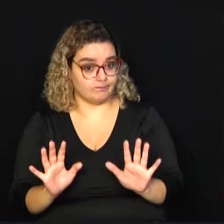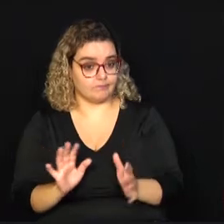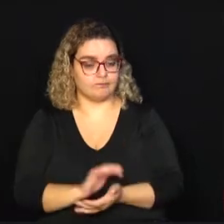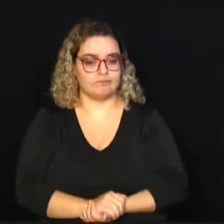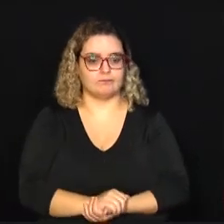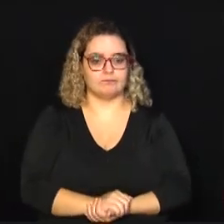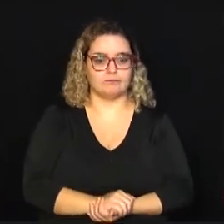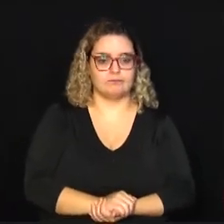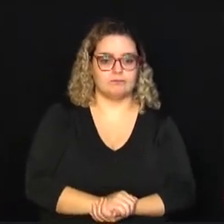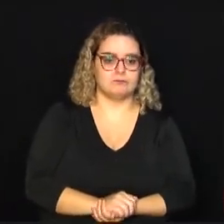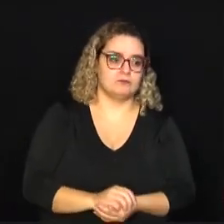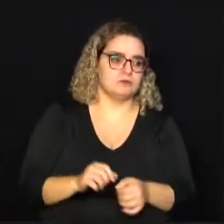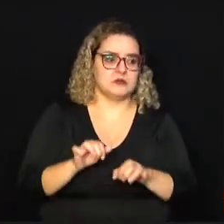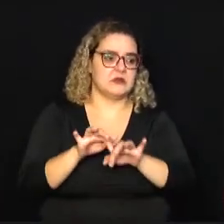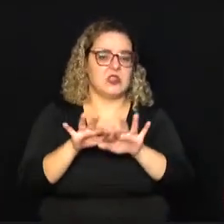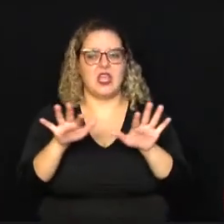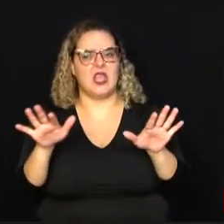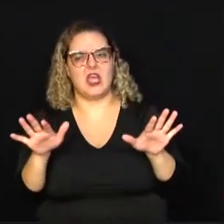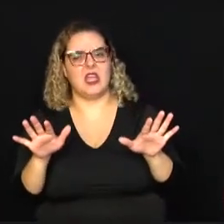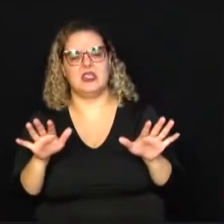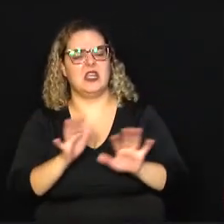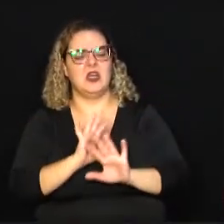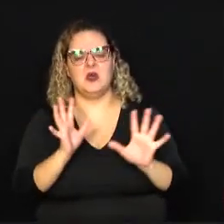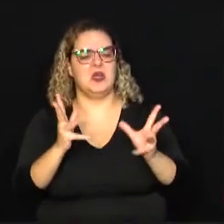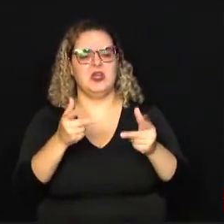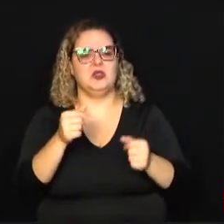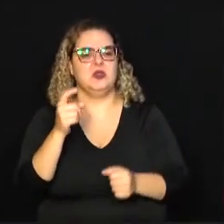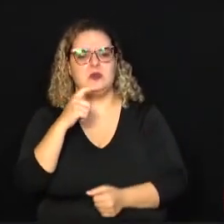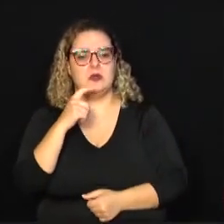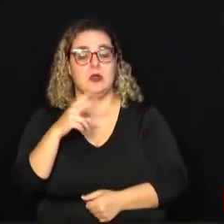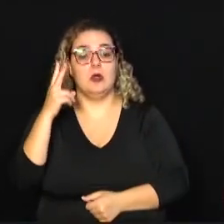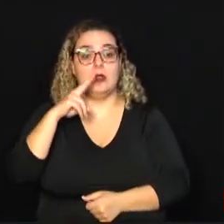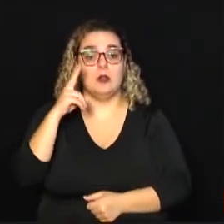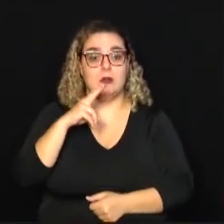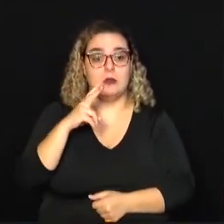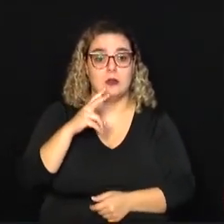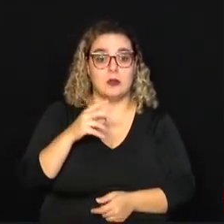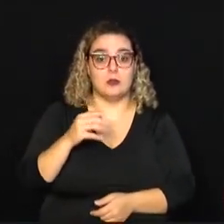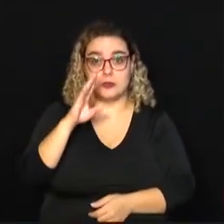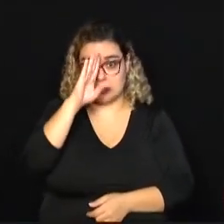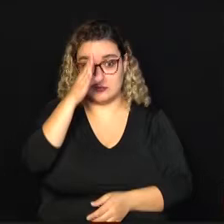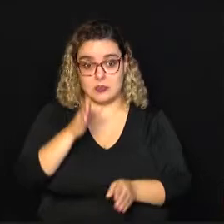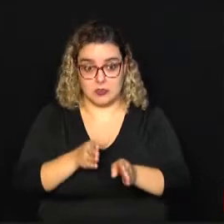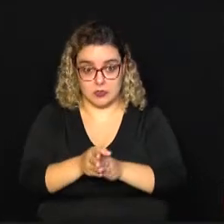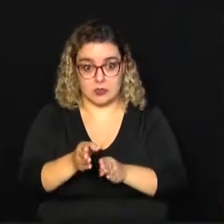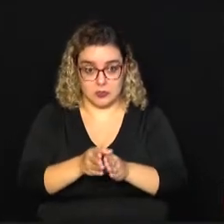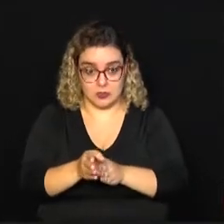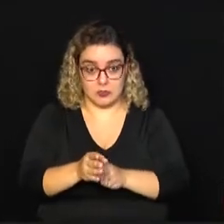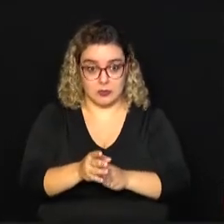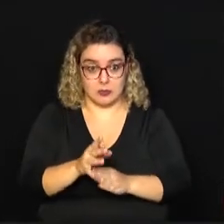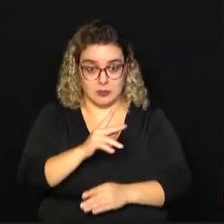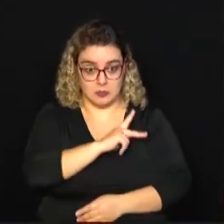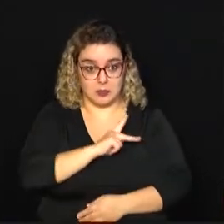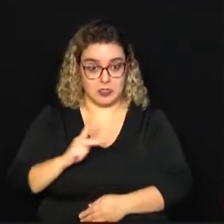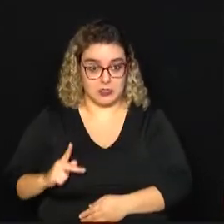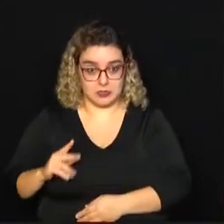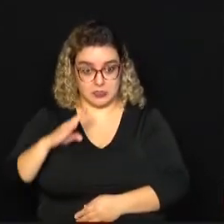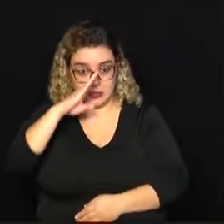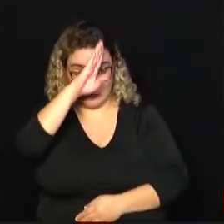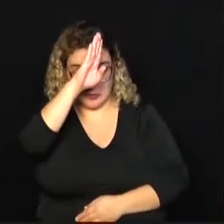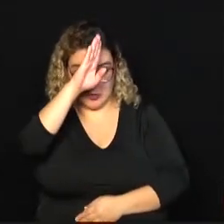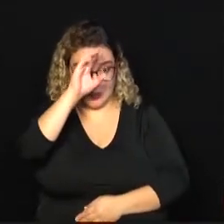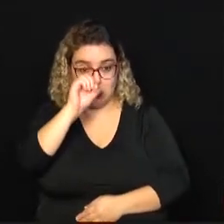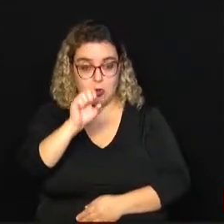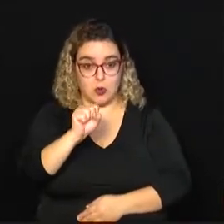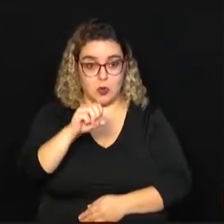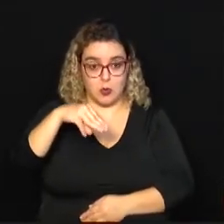Na hora que espalhar, vocês vão ver que não é bem assim. Né? Eu lembro que o conselheiro, um dos principais conselheiros do presidente da República, o deputado Osmar